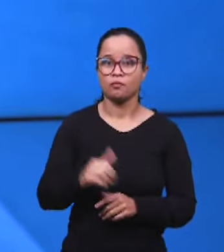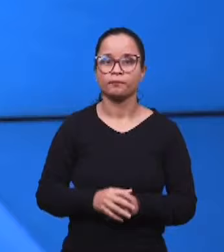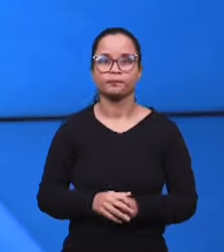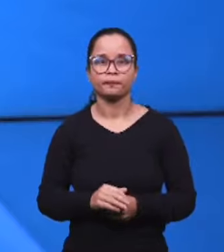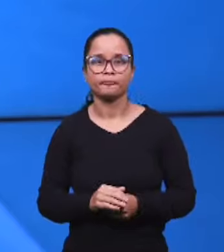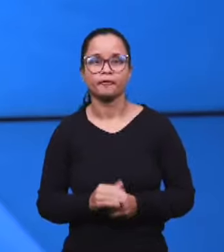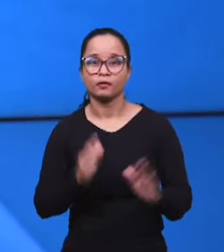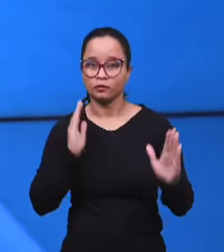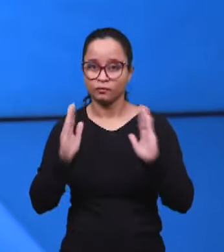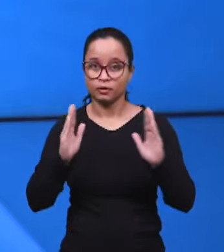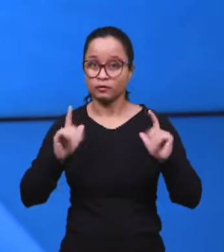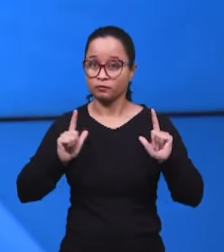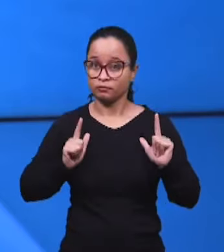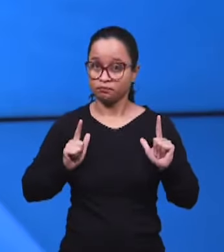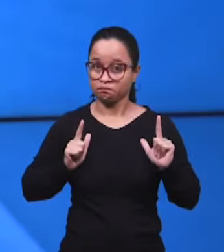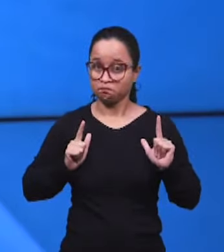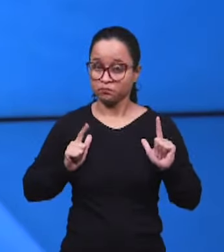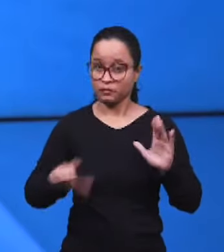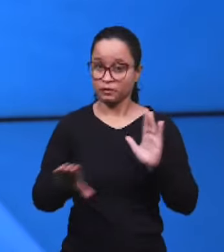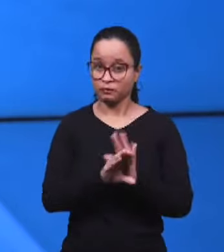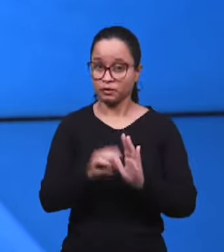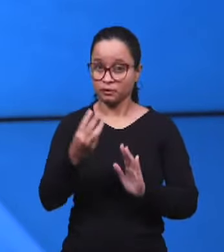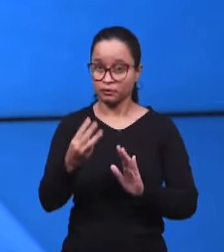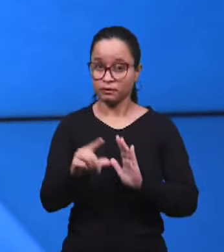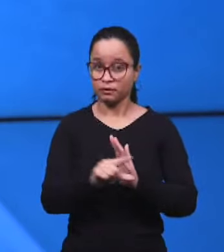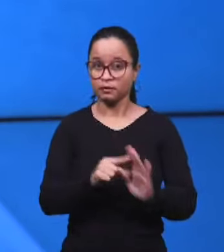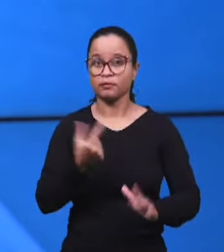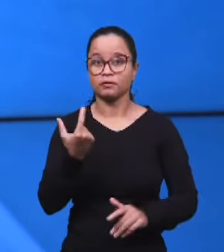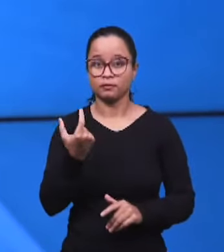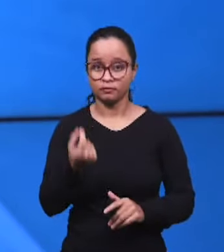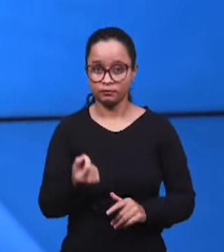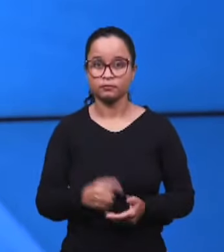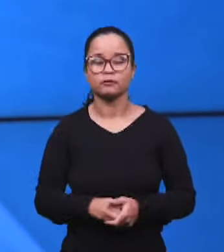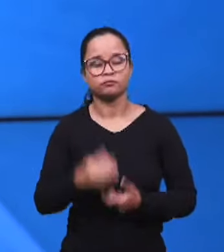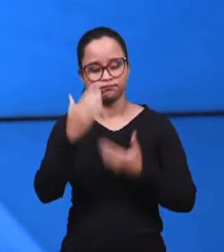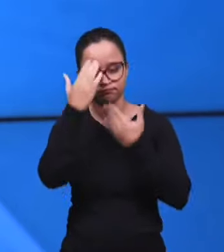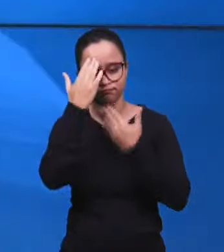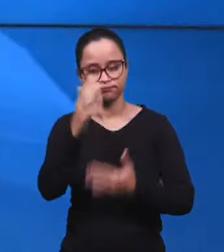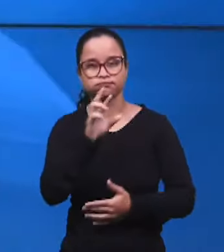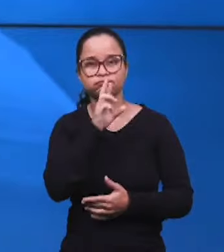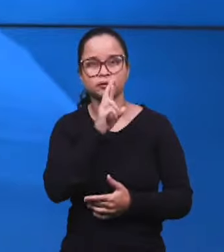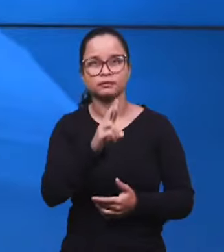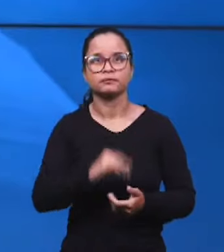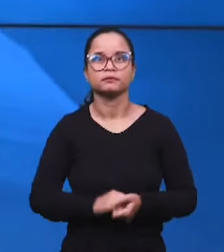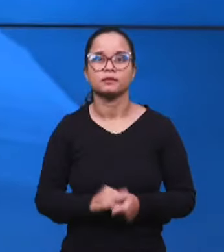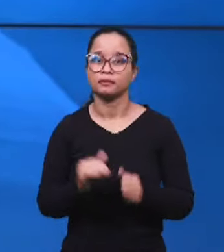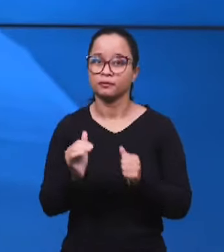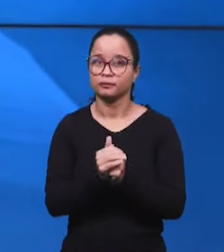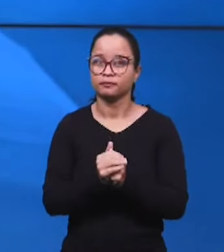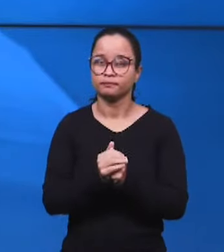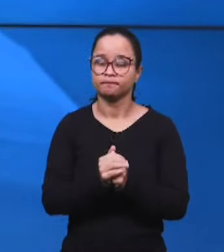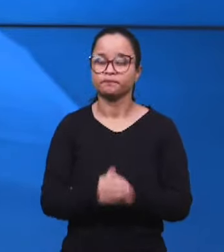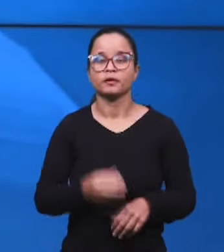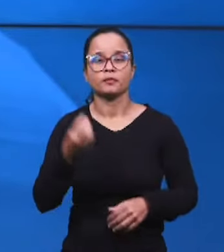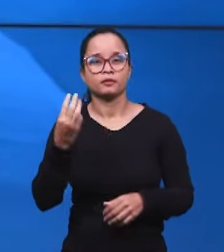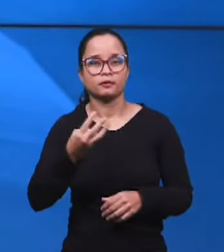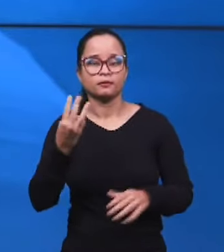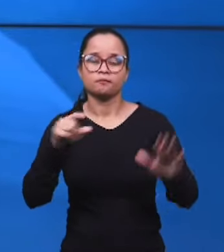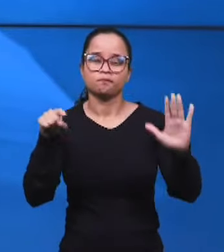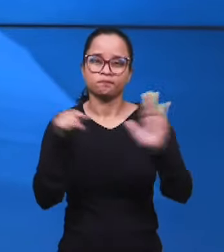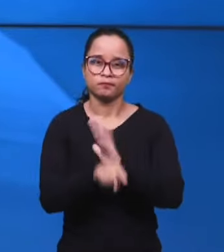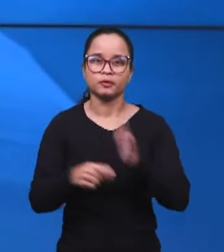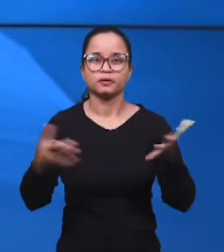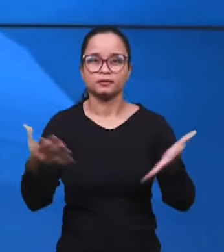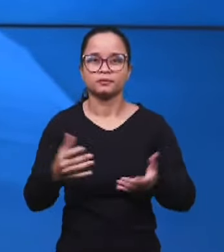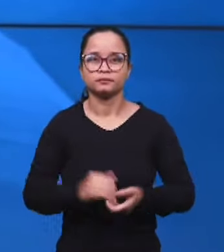de Laodiceia, no capítulo 3, versículo 20. Muito obrigado pela sua resposta. Amém, irmãos? Vamos para a nossa terceira pergunta agora.